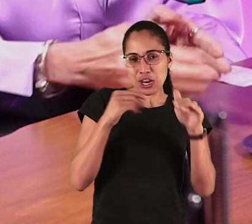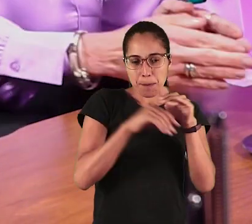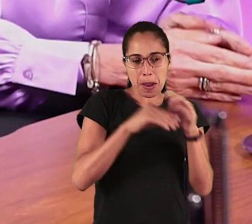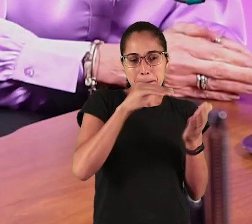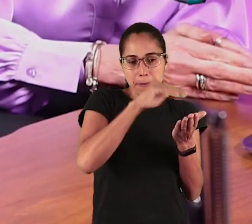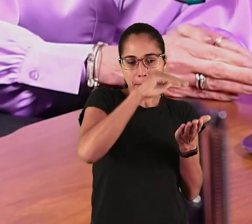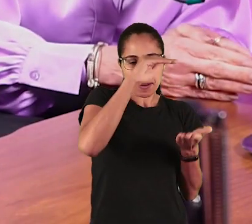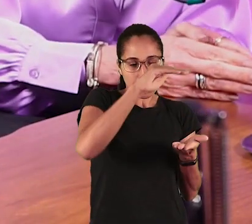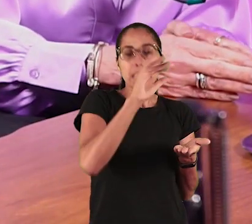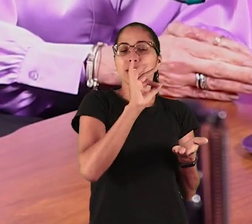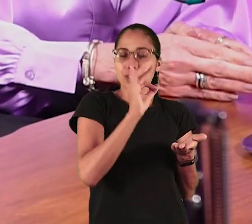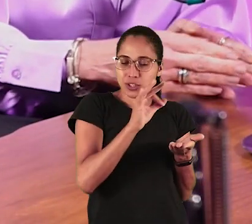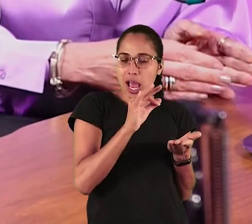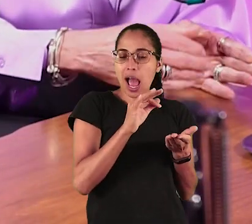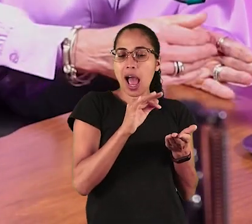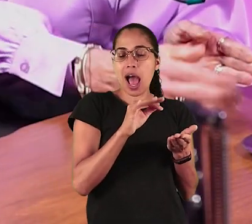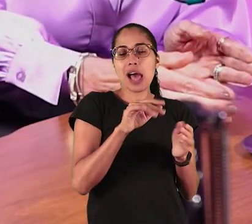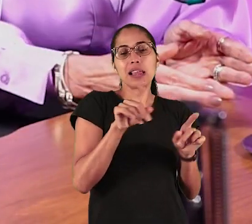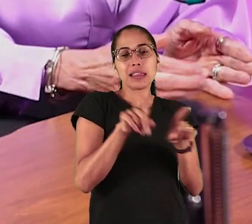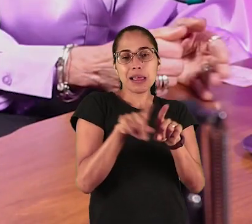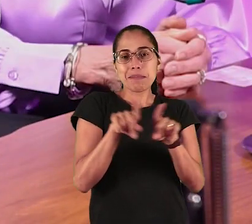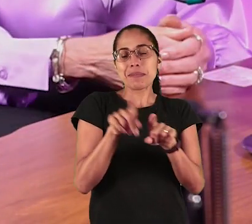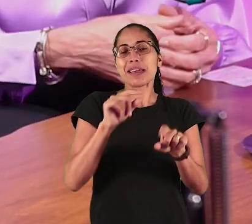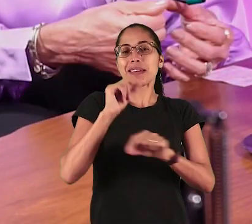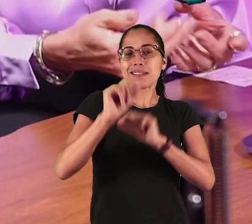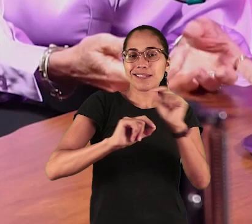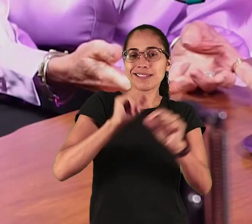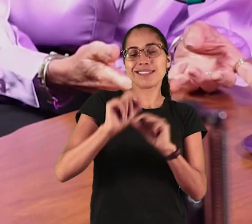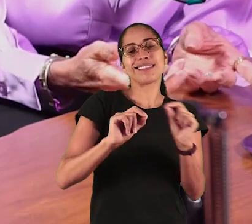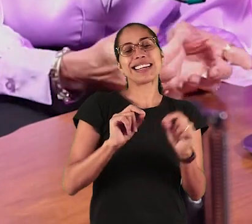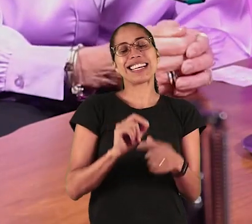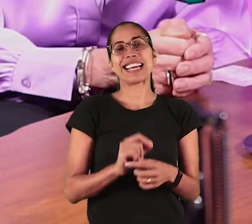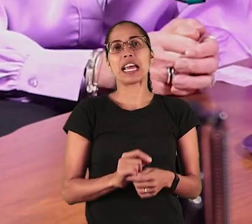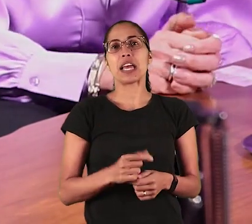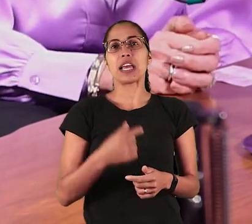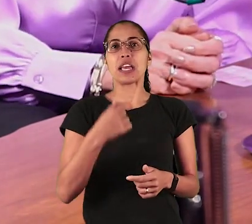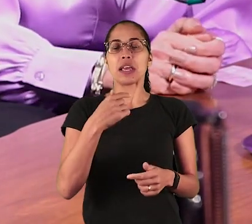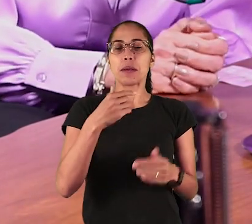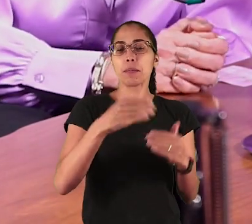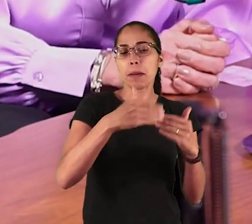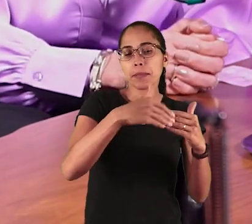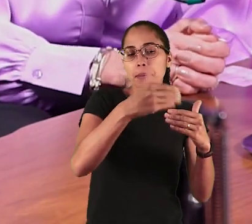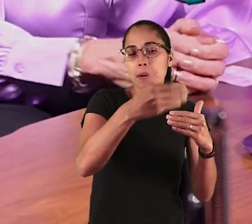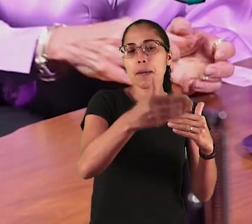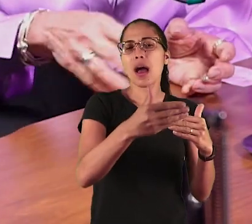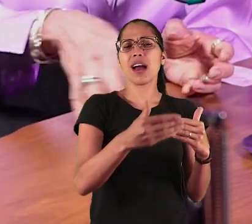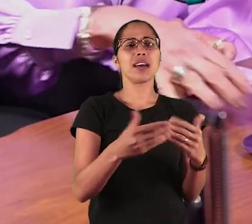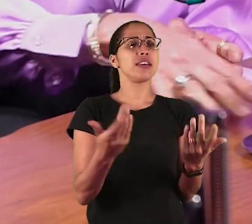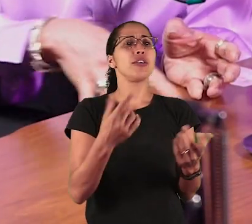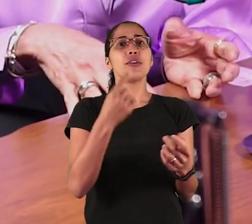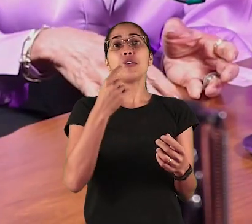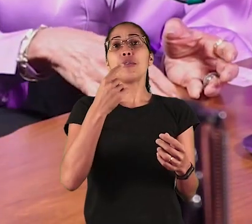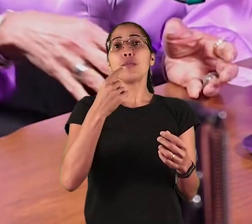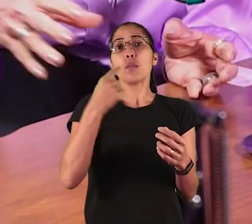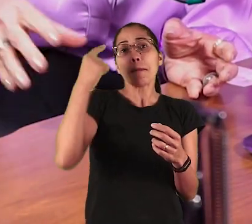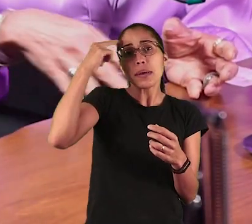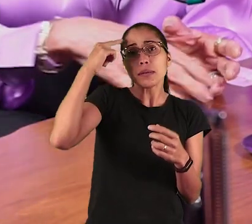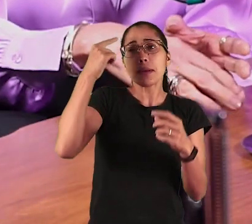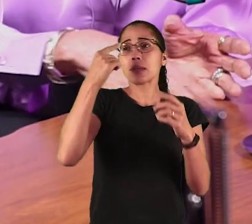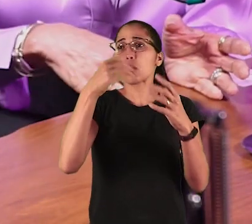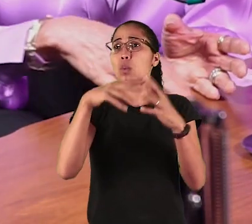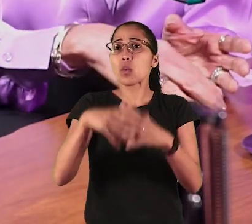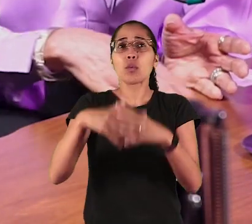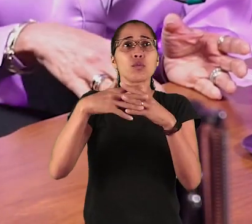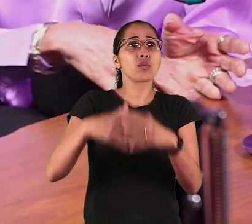eventualmente nem voltar para mais para o mercado de trabalho e para o terceiro setor que eu considerei durante uma época e para o terceiro setor porque algo que